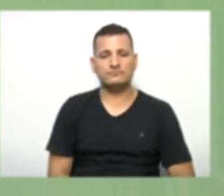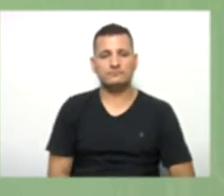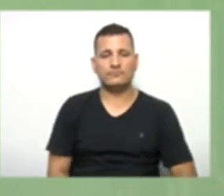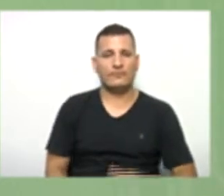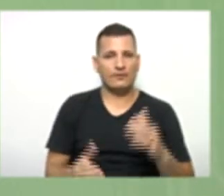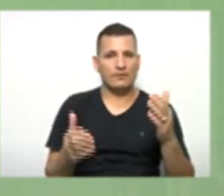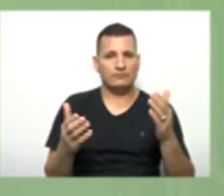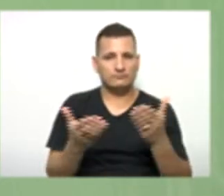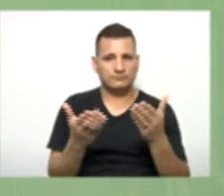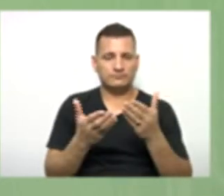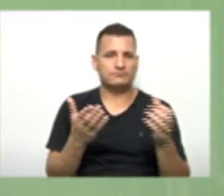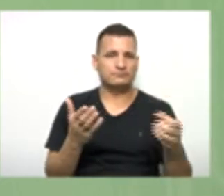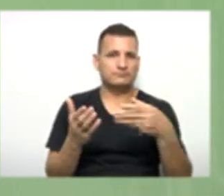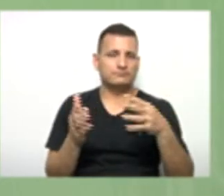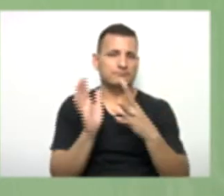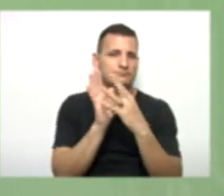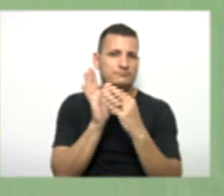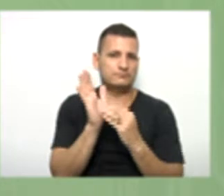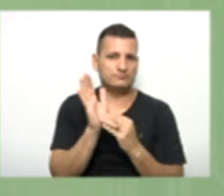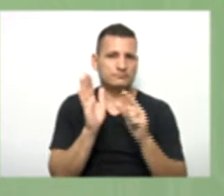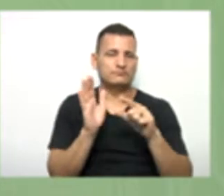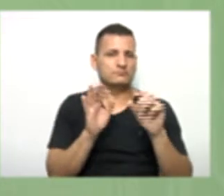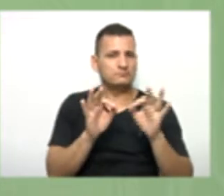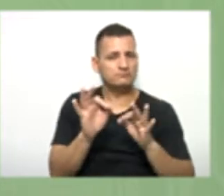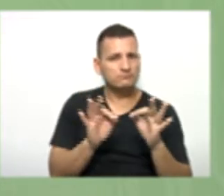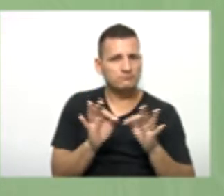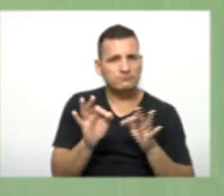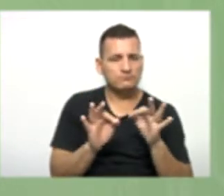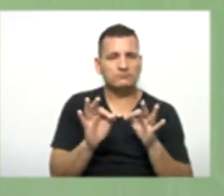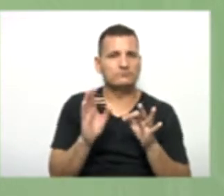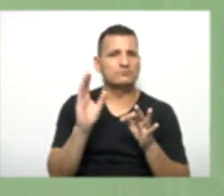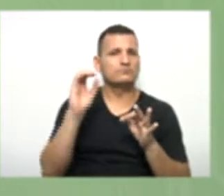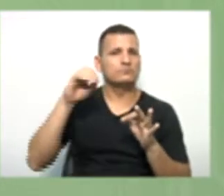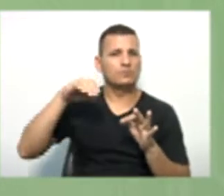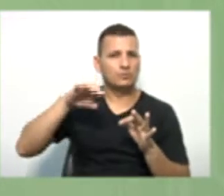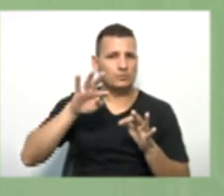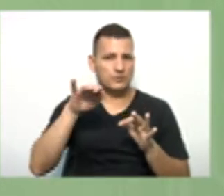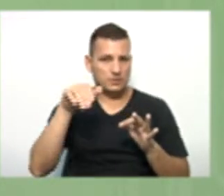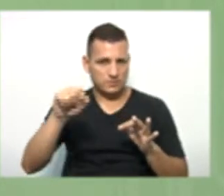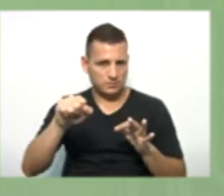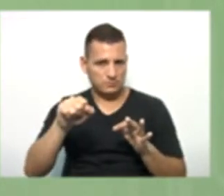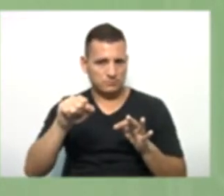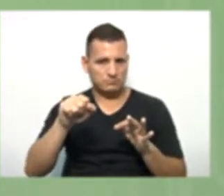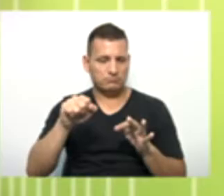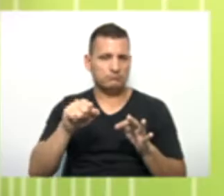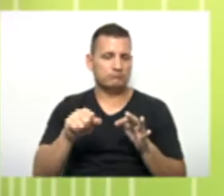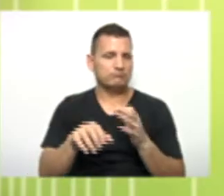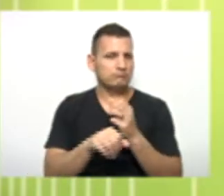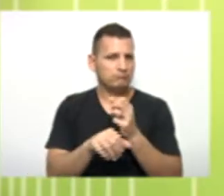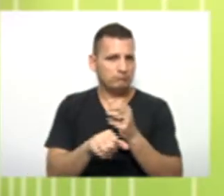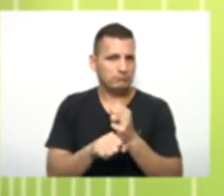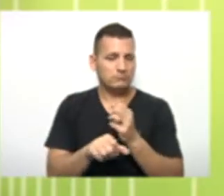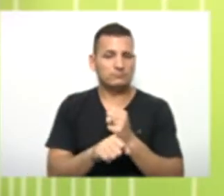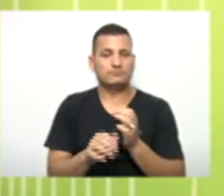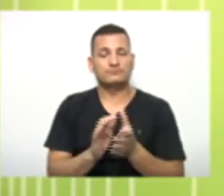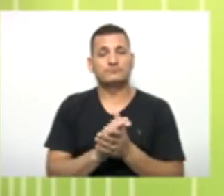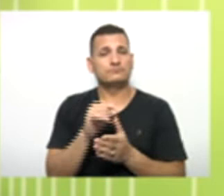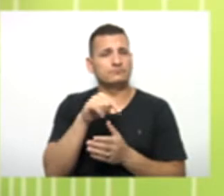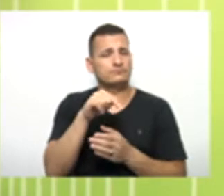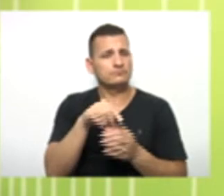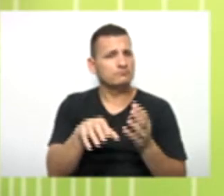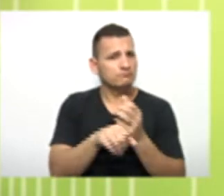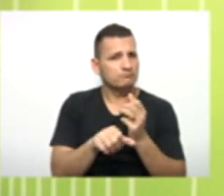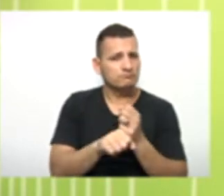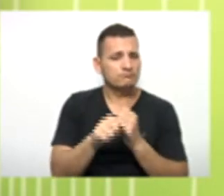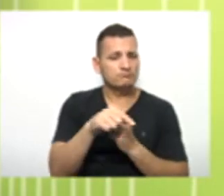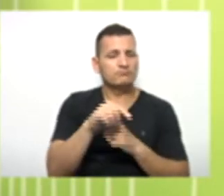vamos tratar de um novo conteúdo, que é a organização das contas contábeis. Para a contabilidade gerar informações contábeis, ela